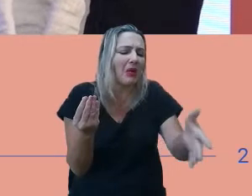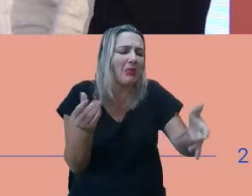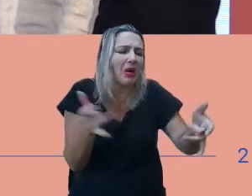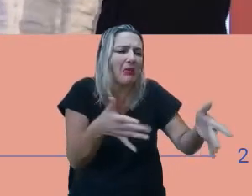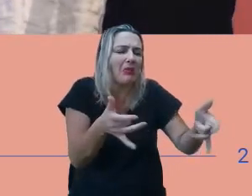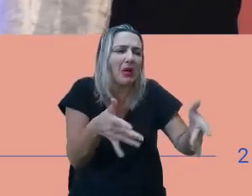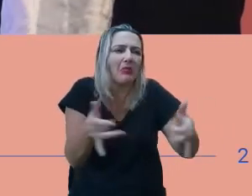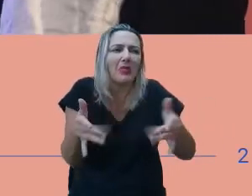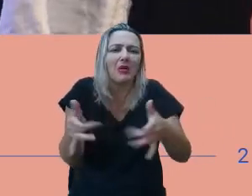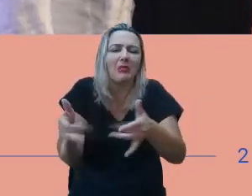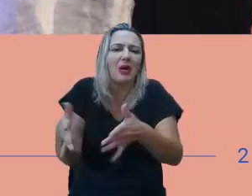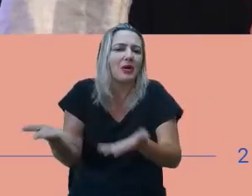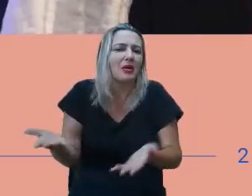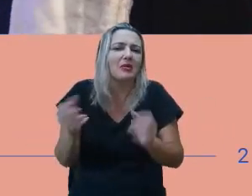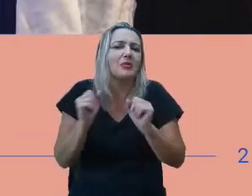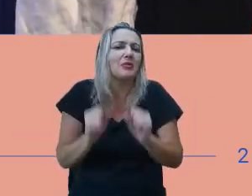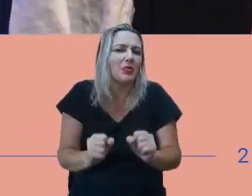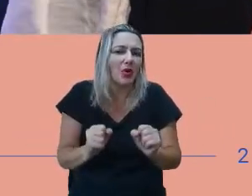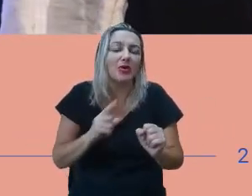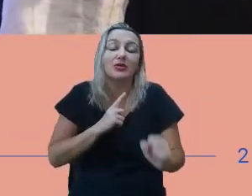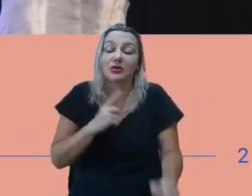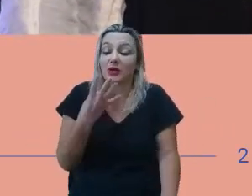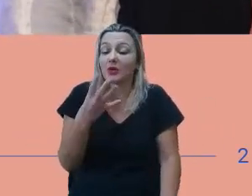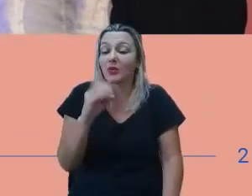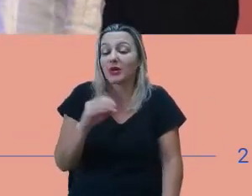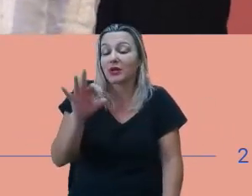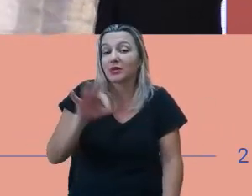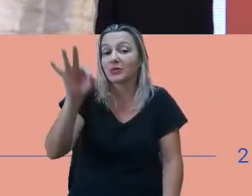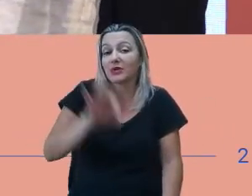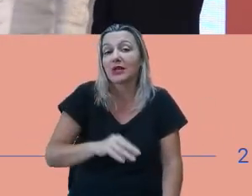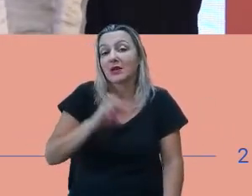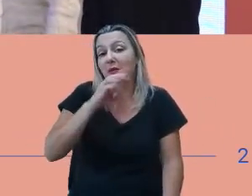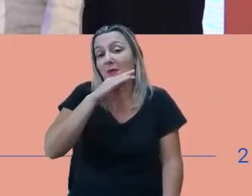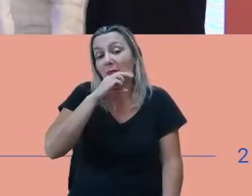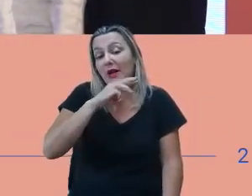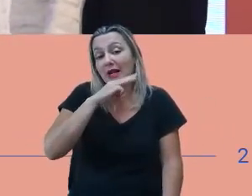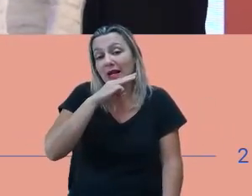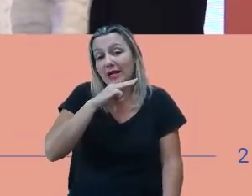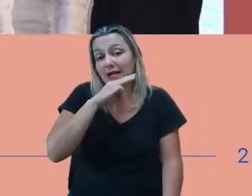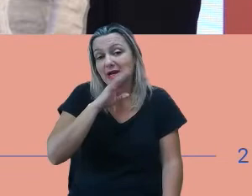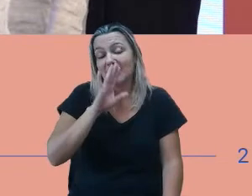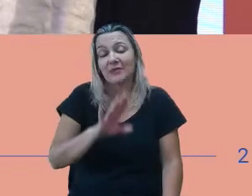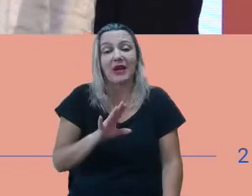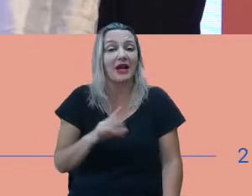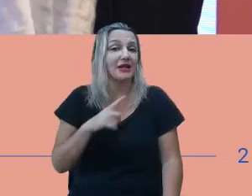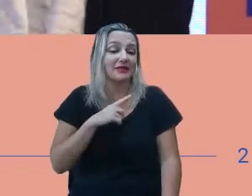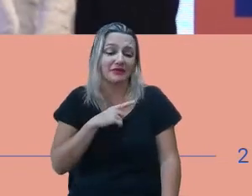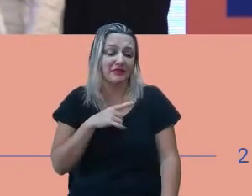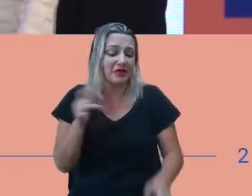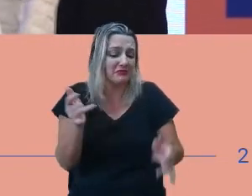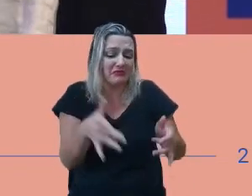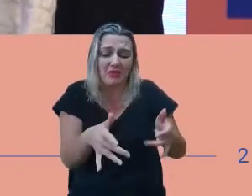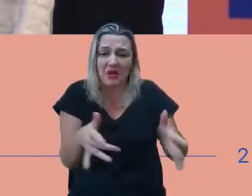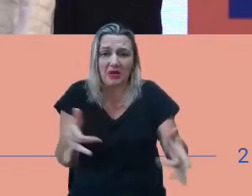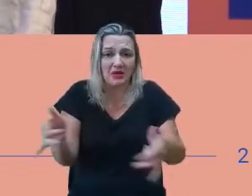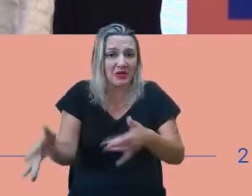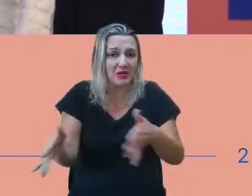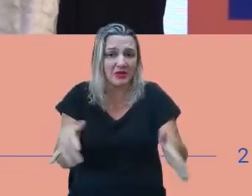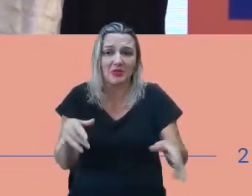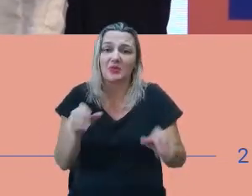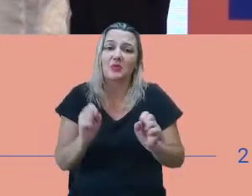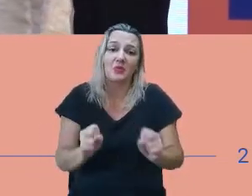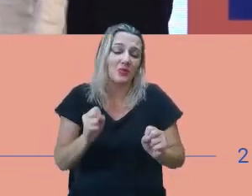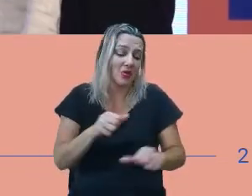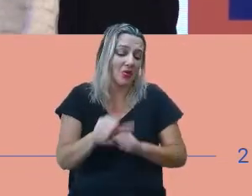quase pode atingir quarenta por cento das mangas que ficam lá acho que não são tiradas de lá porque simplesmente elas podem ser